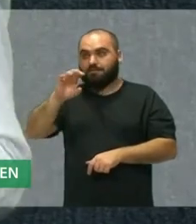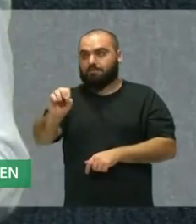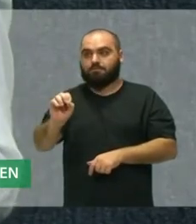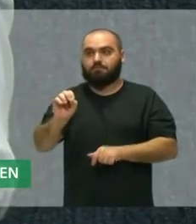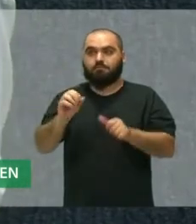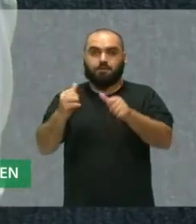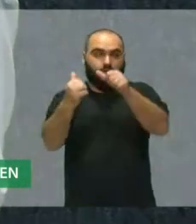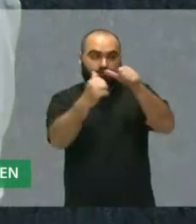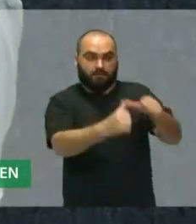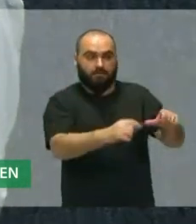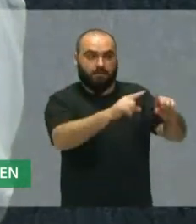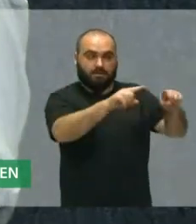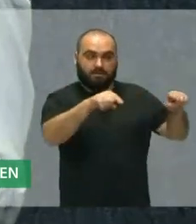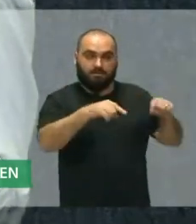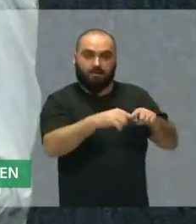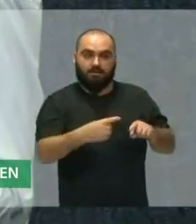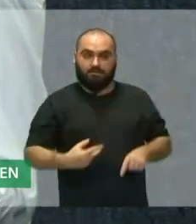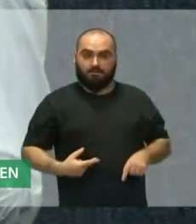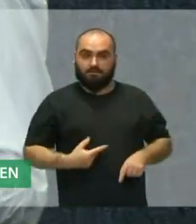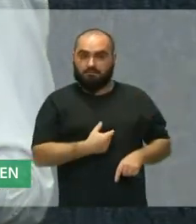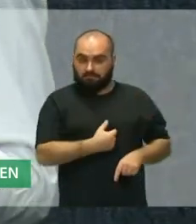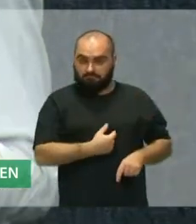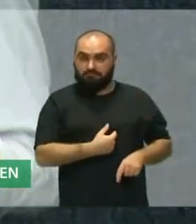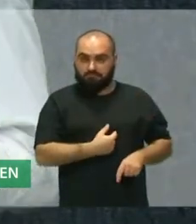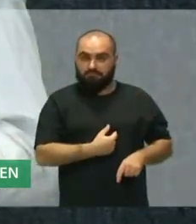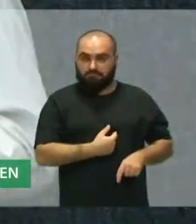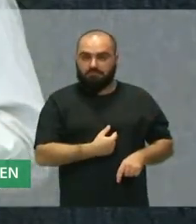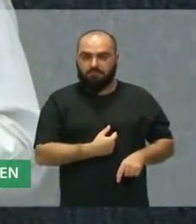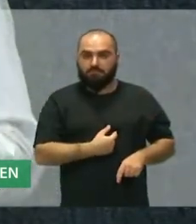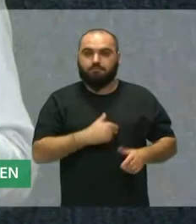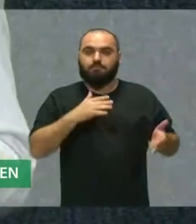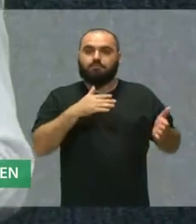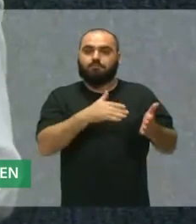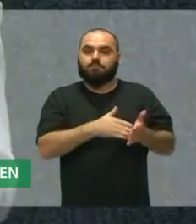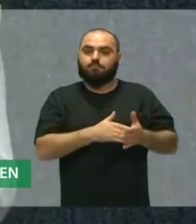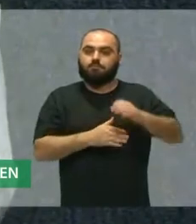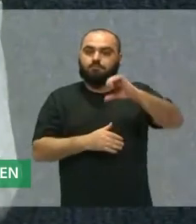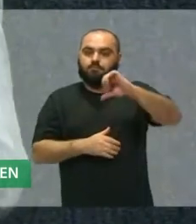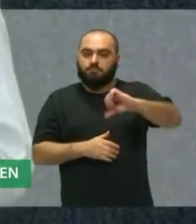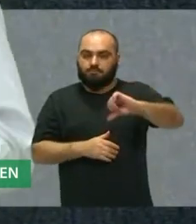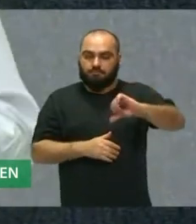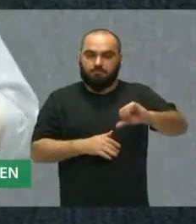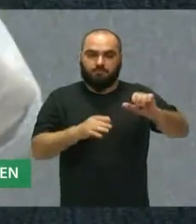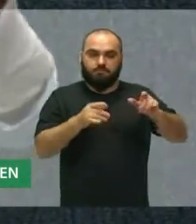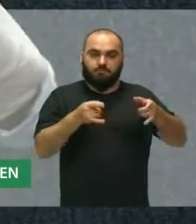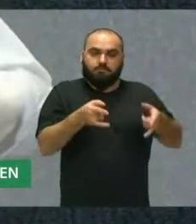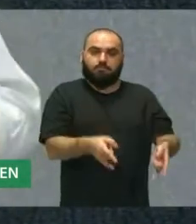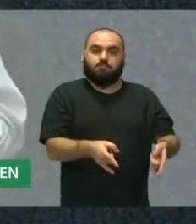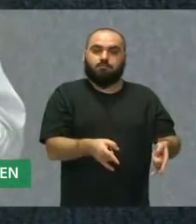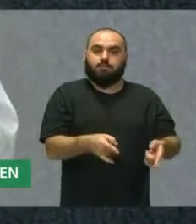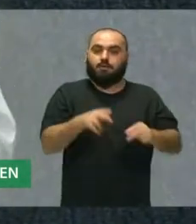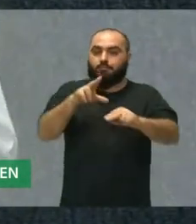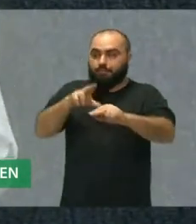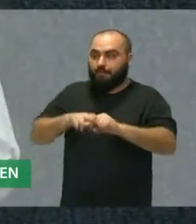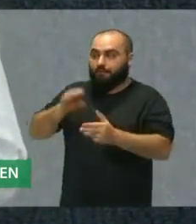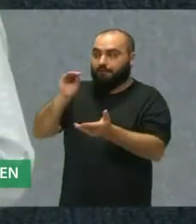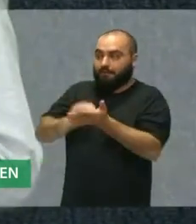sala de cirurgia, num centro cirúrgico, até com 9 macas. Talvez por isso falta maca